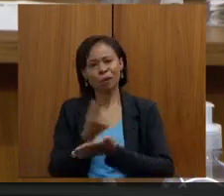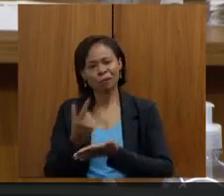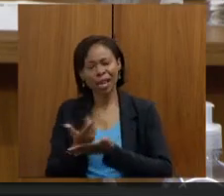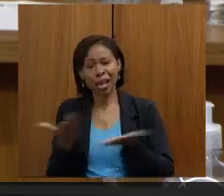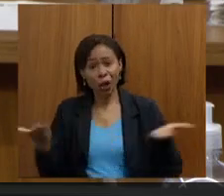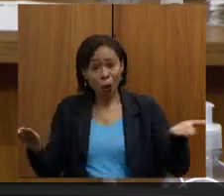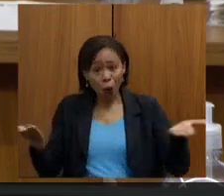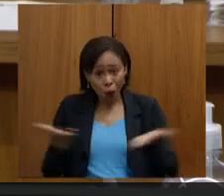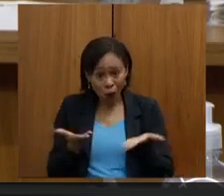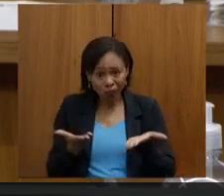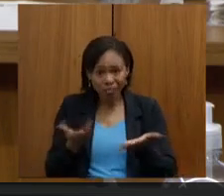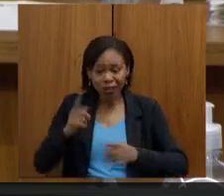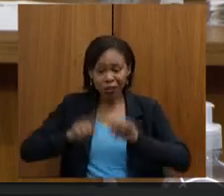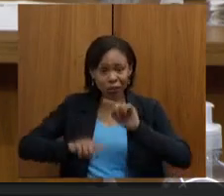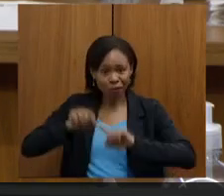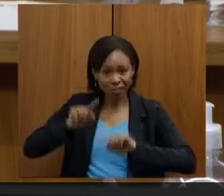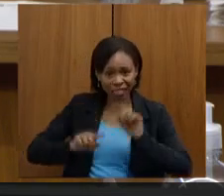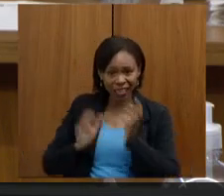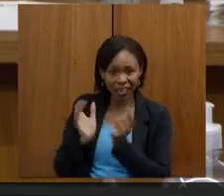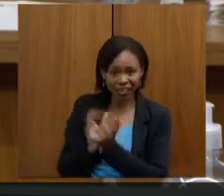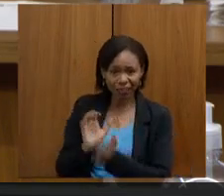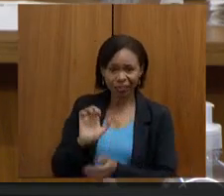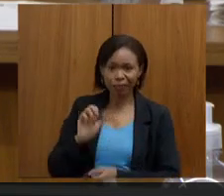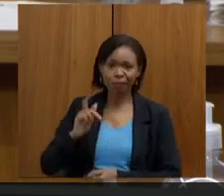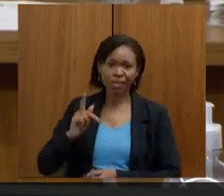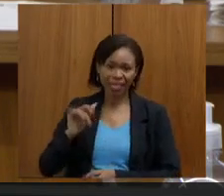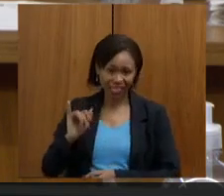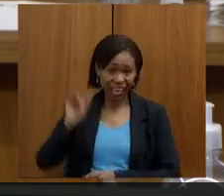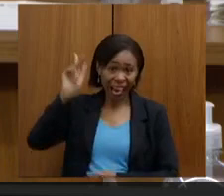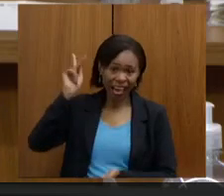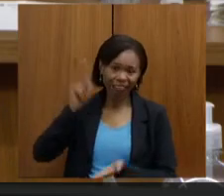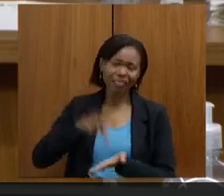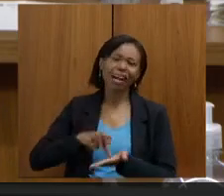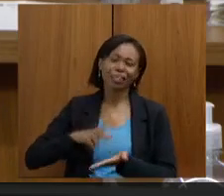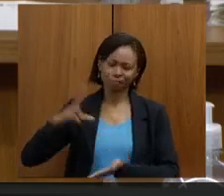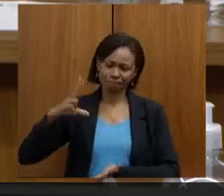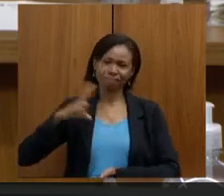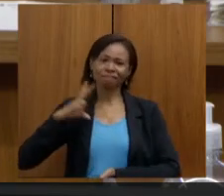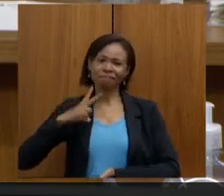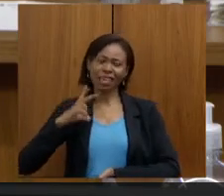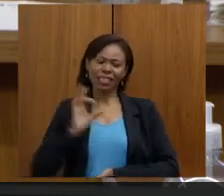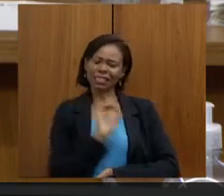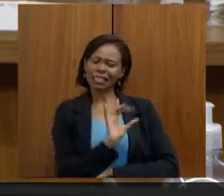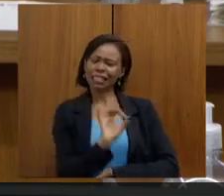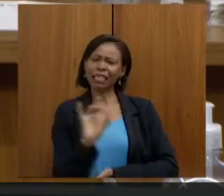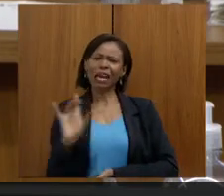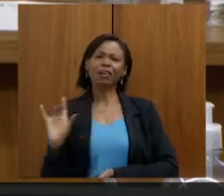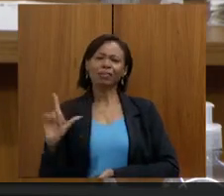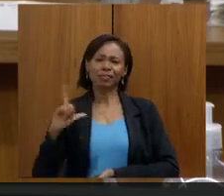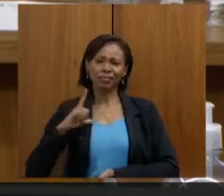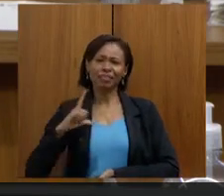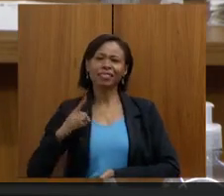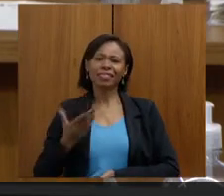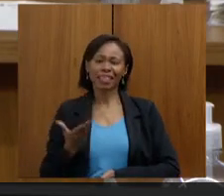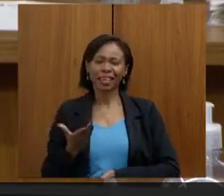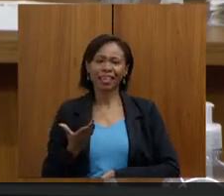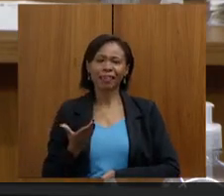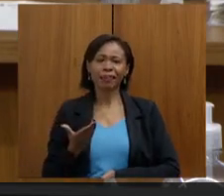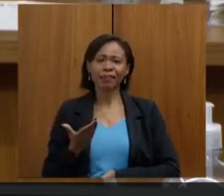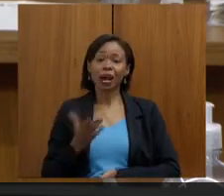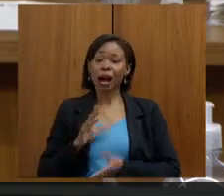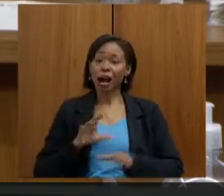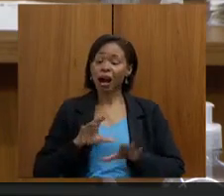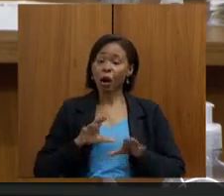proteção individual é realmente individual a última turma de soldados prestes a se formar